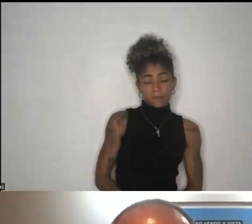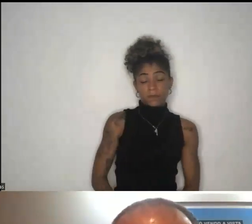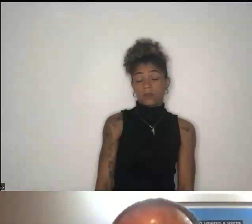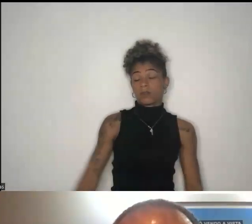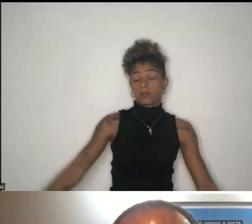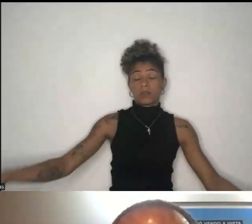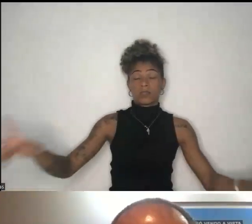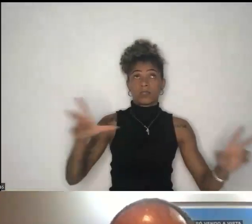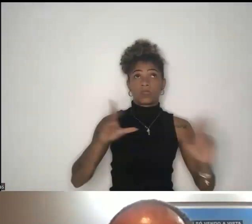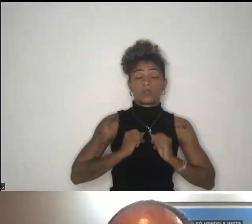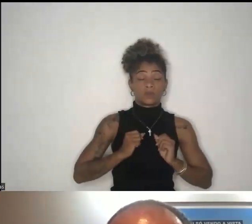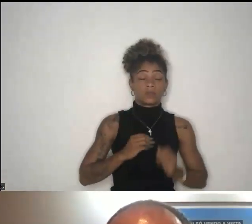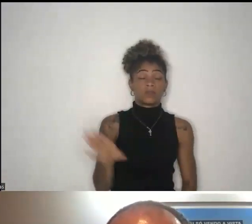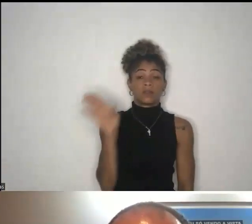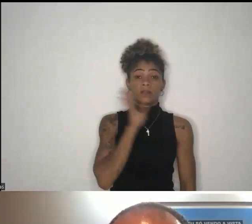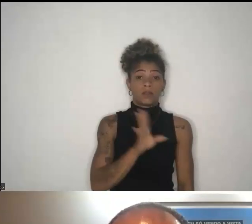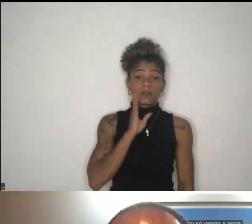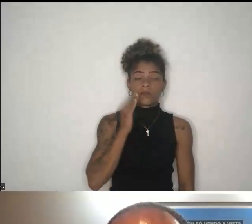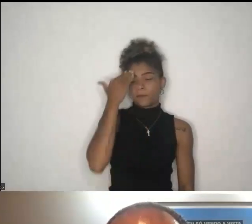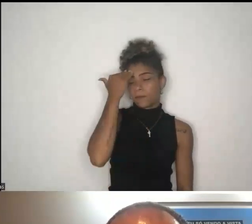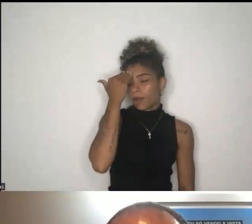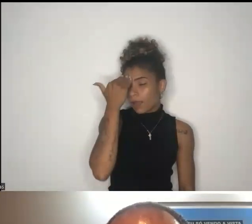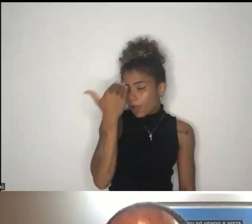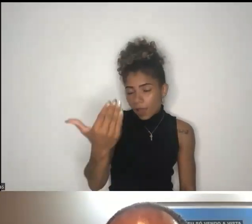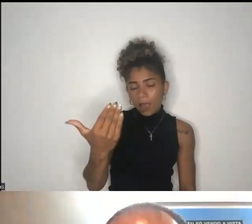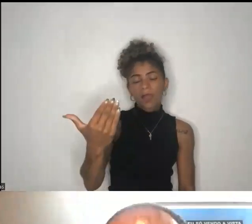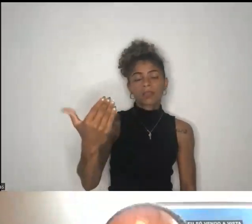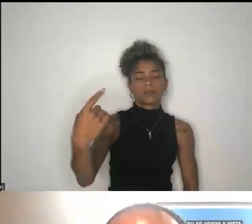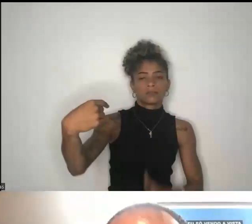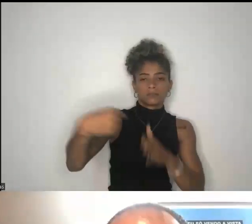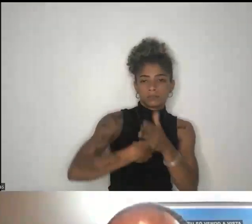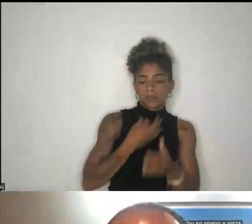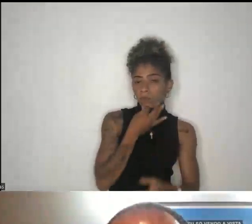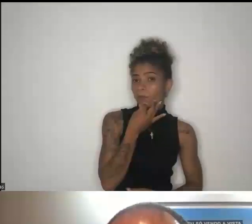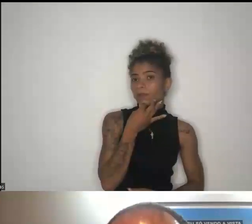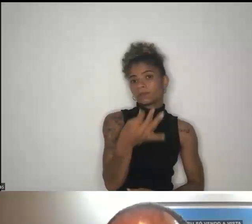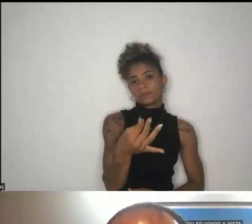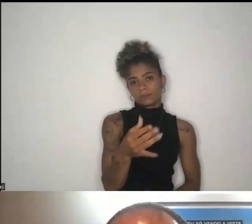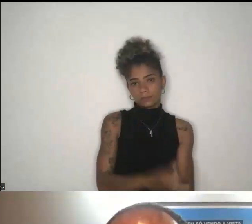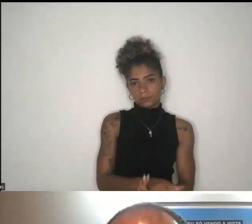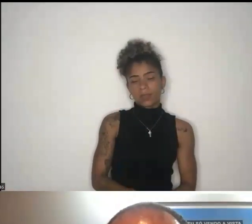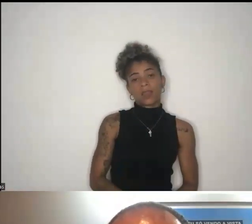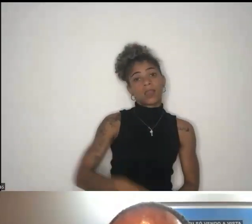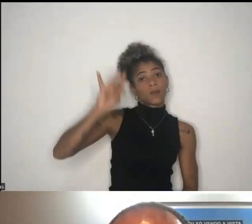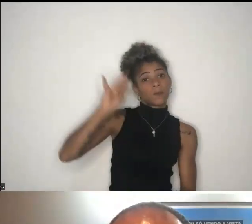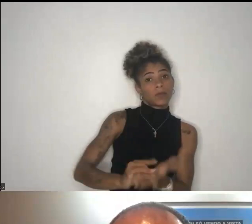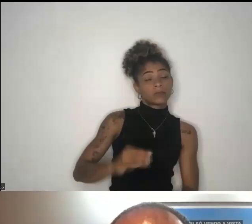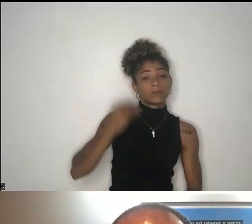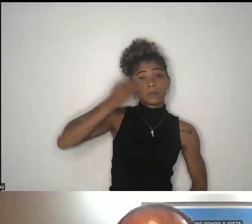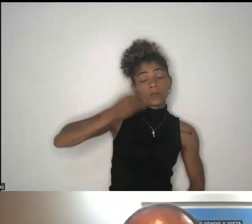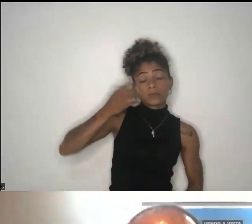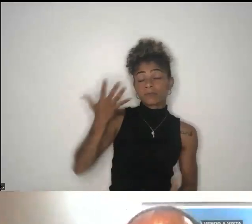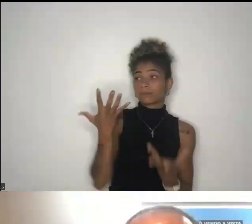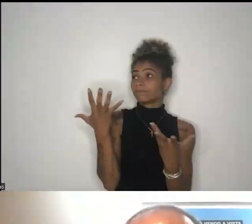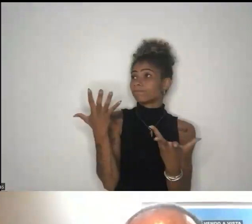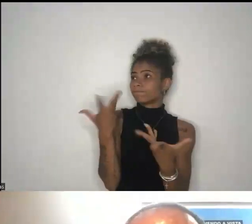legal Batman obrigado pela pelo comentário realmente assim foi uma experiência mágica que a gente viveu